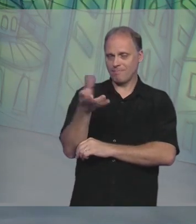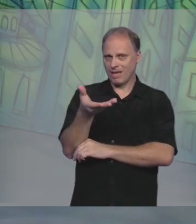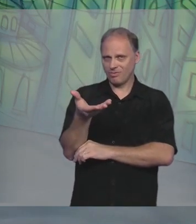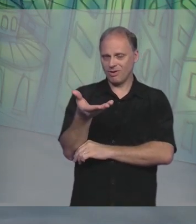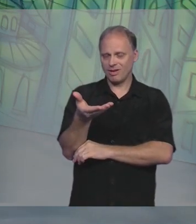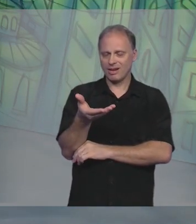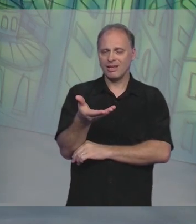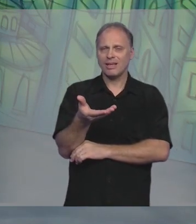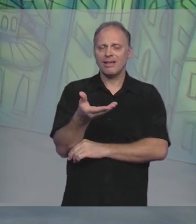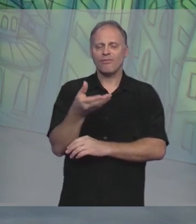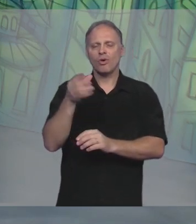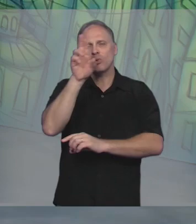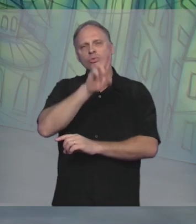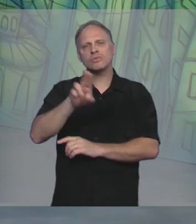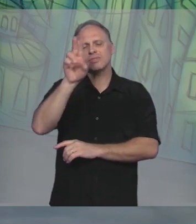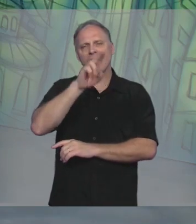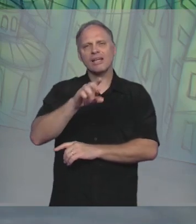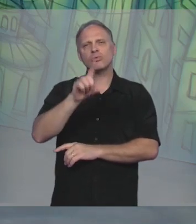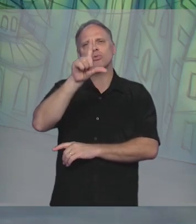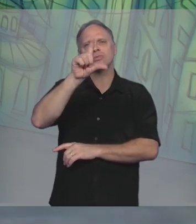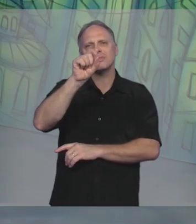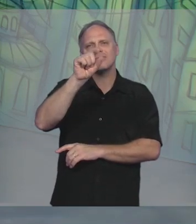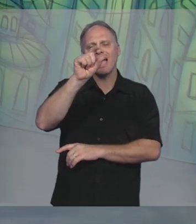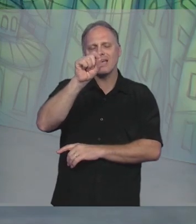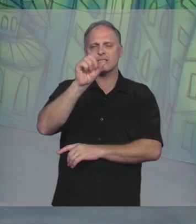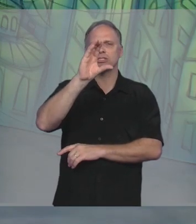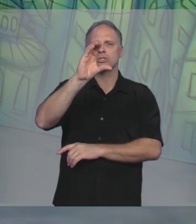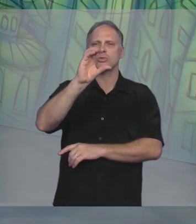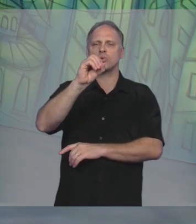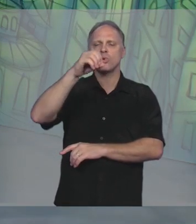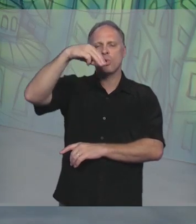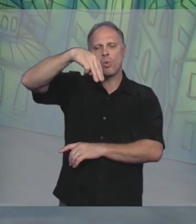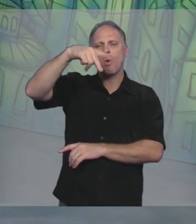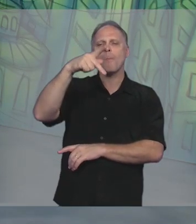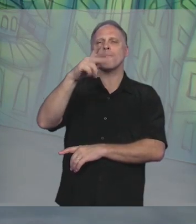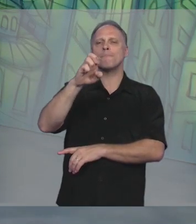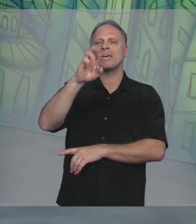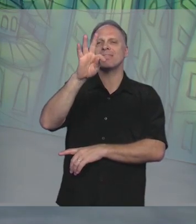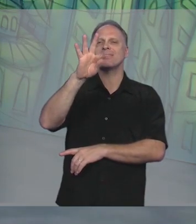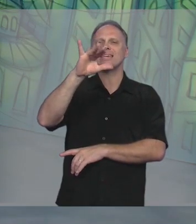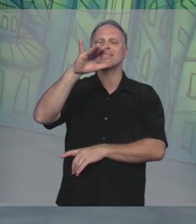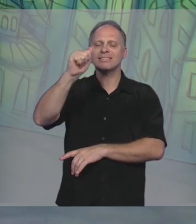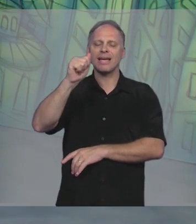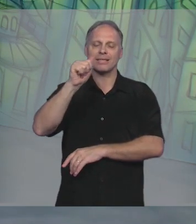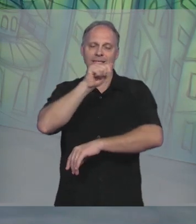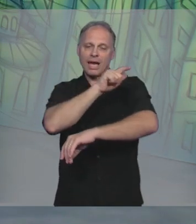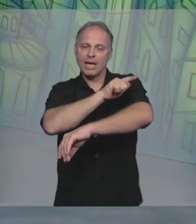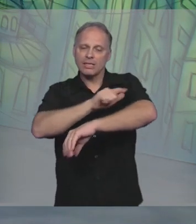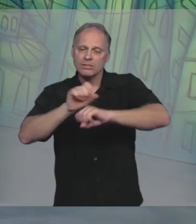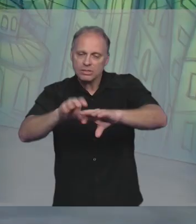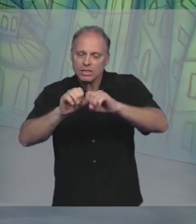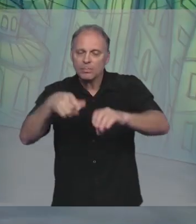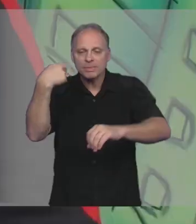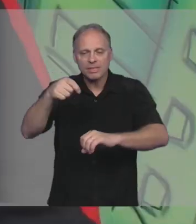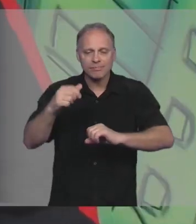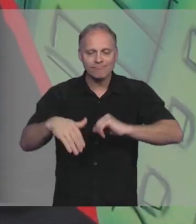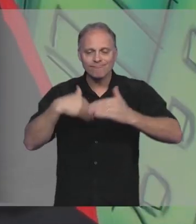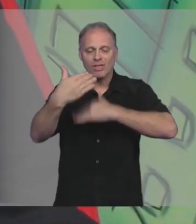foram fixadas 10 competências que a educação precisa desenvolver nos alunos.